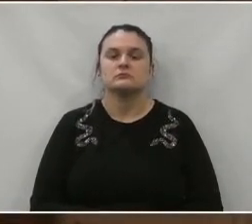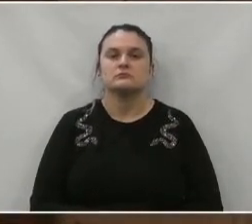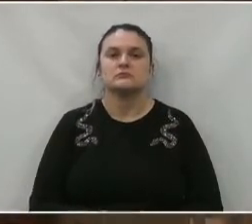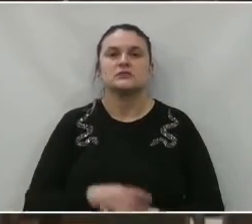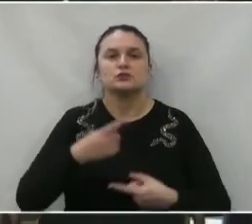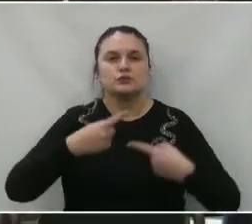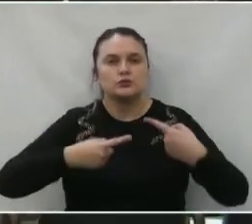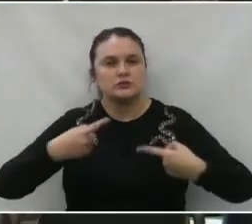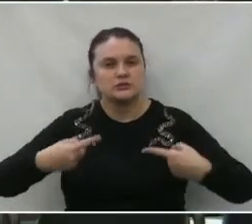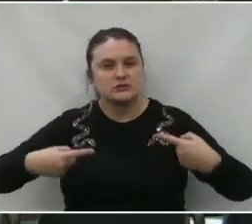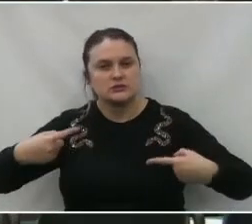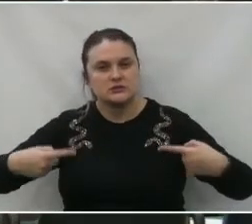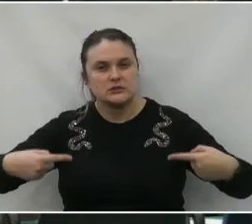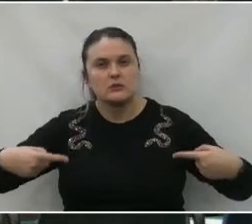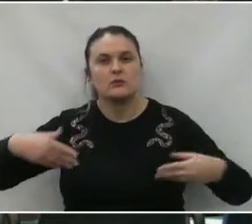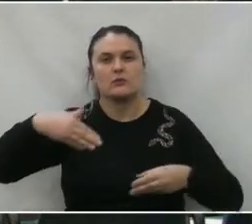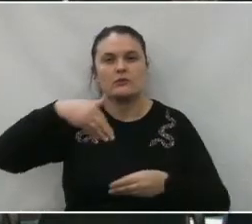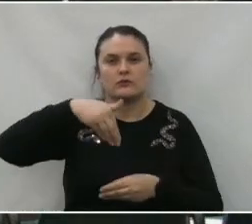Em discussão.